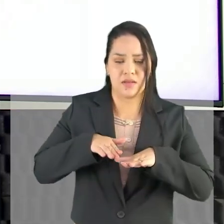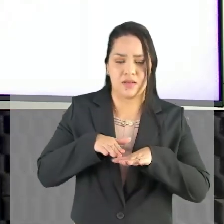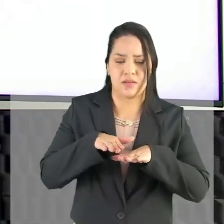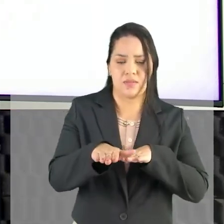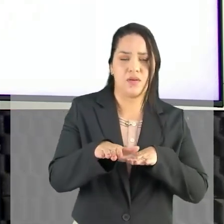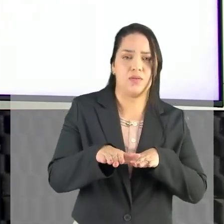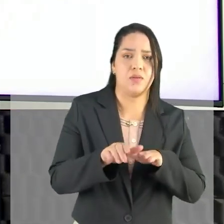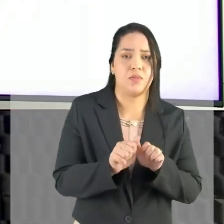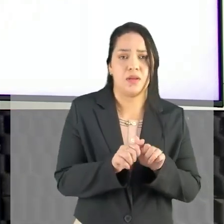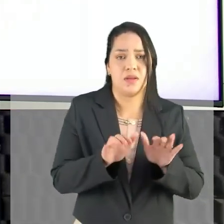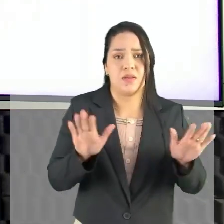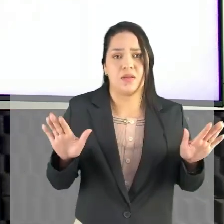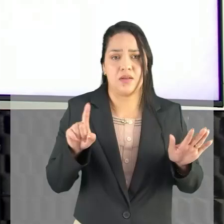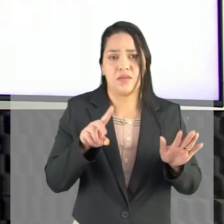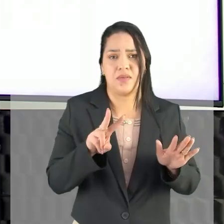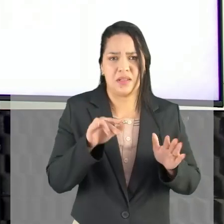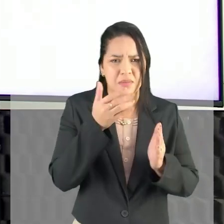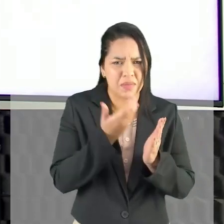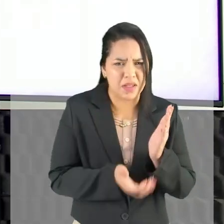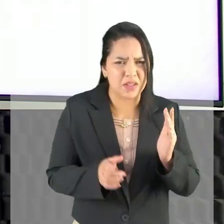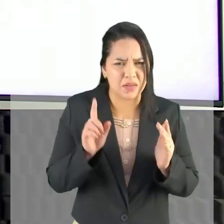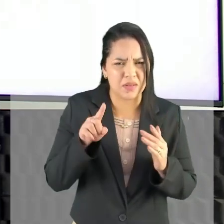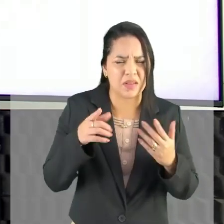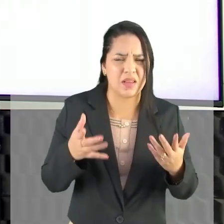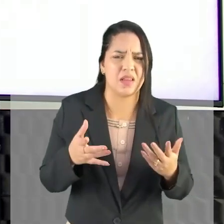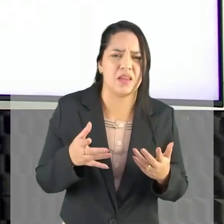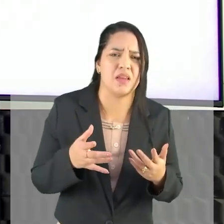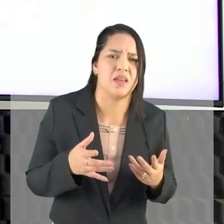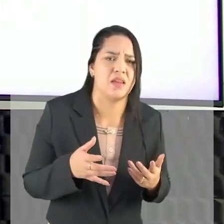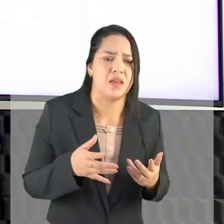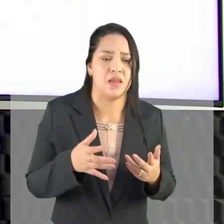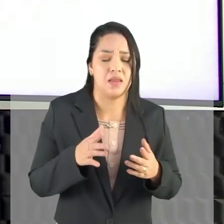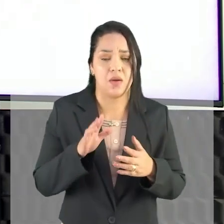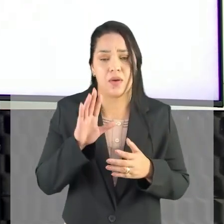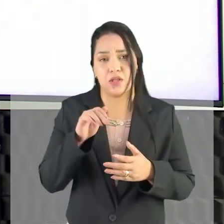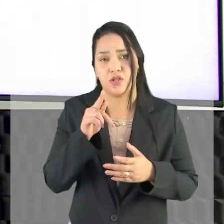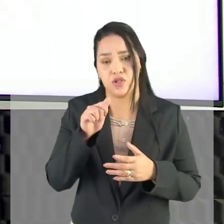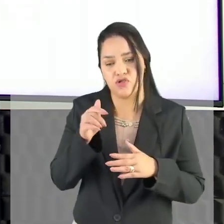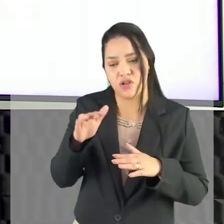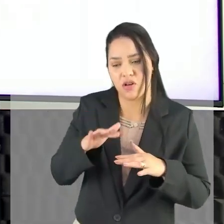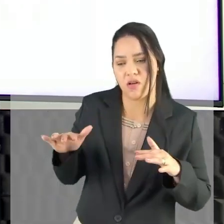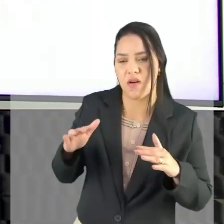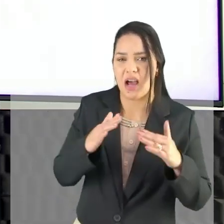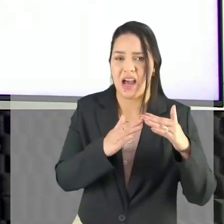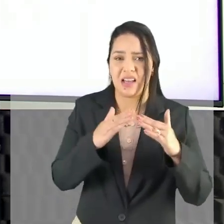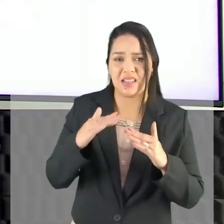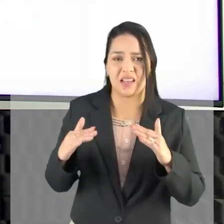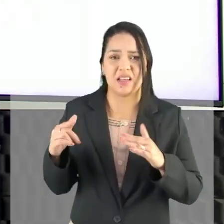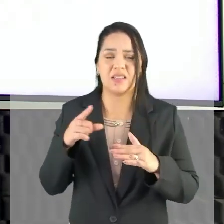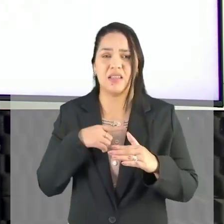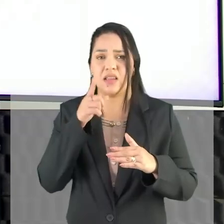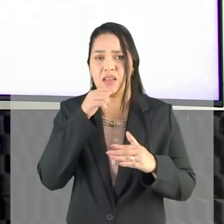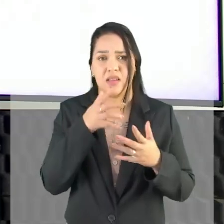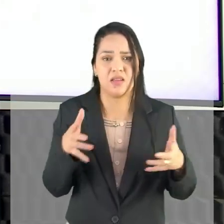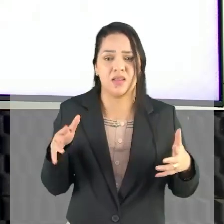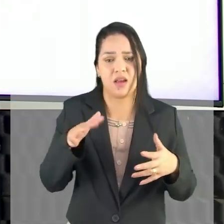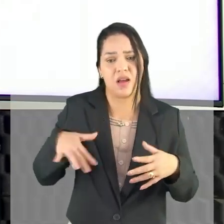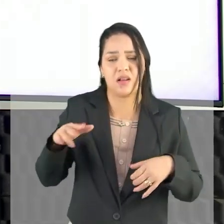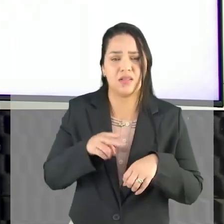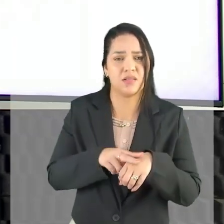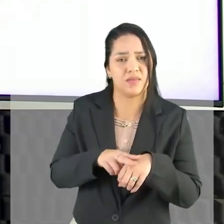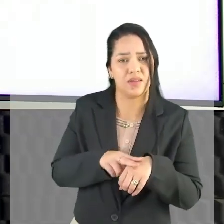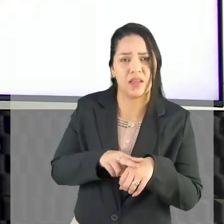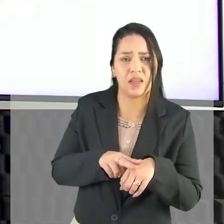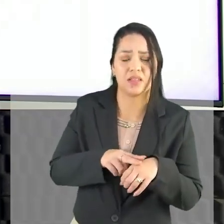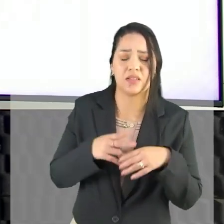para a periferia, isso vai sendo perdido, né? Aí a estrada normalmente é de chão, aí as casas ainda têm muitos jardins ou muitas áreas